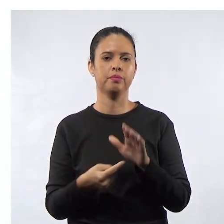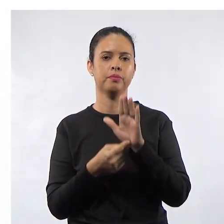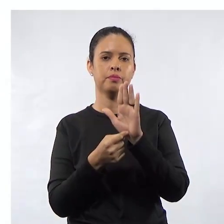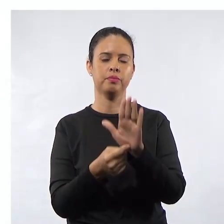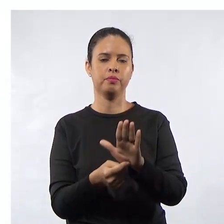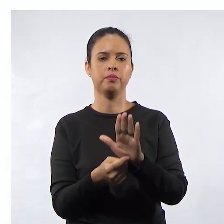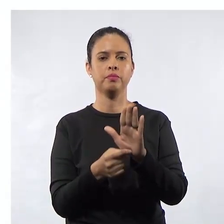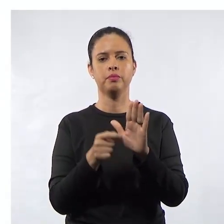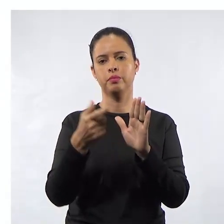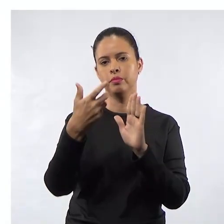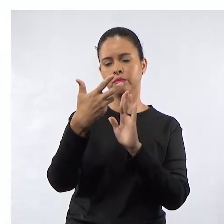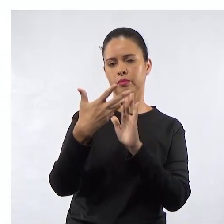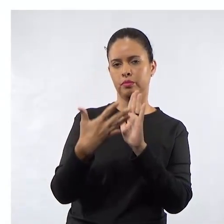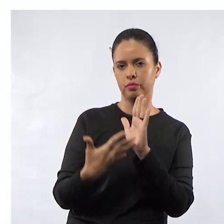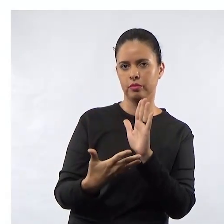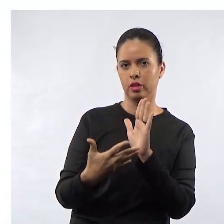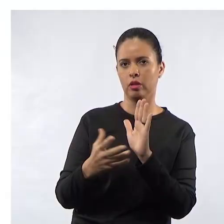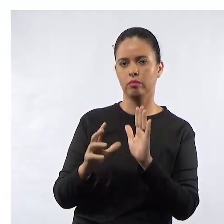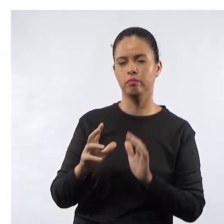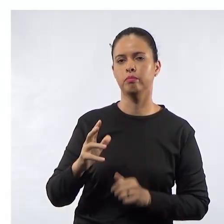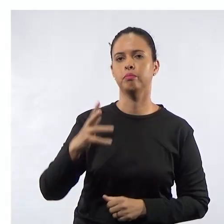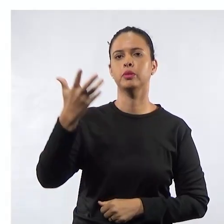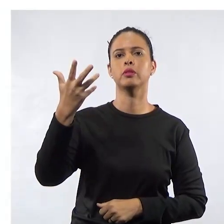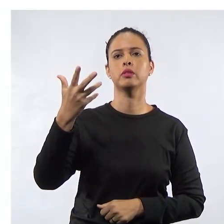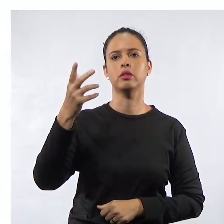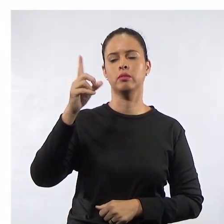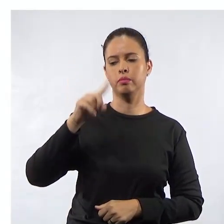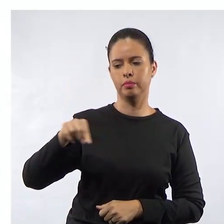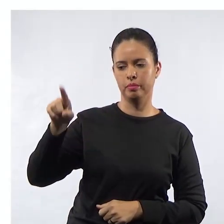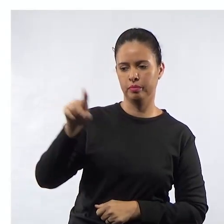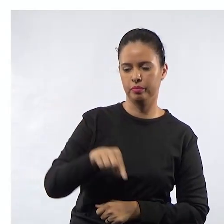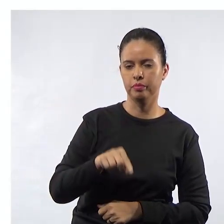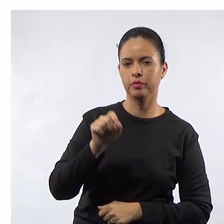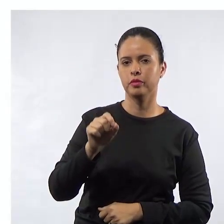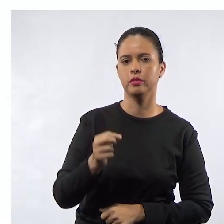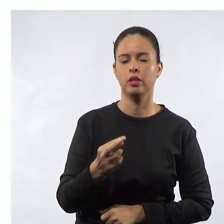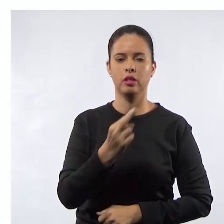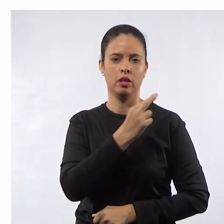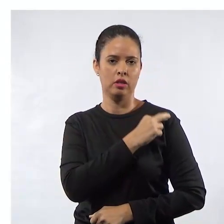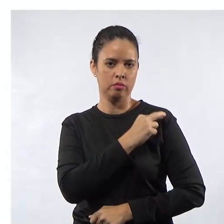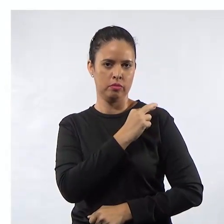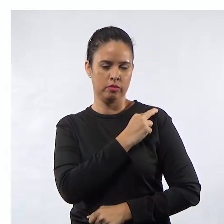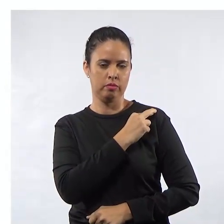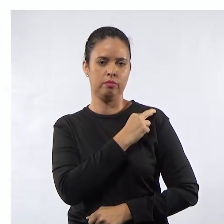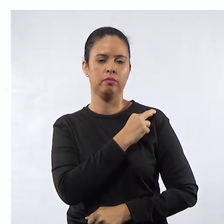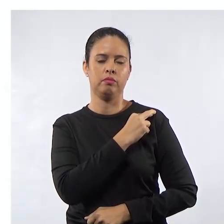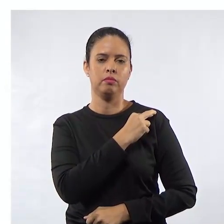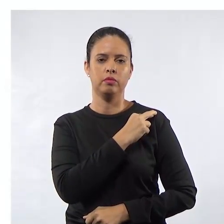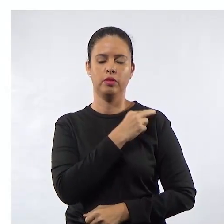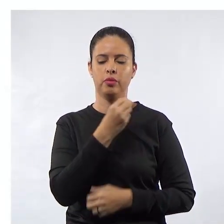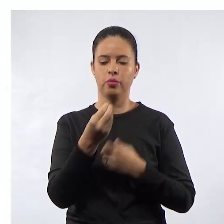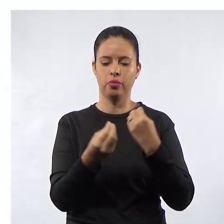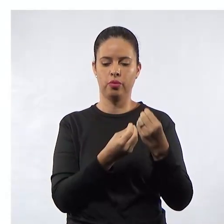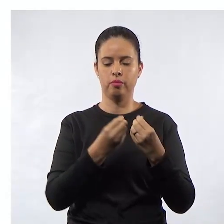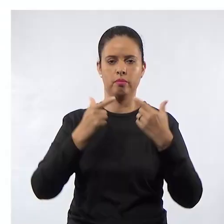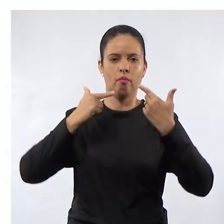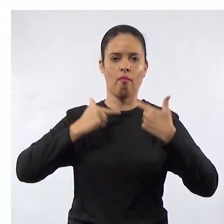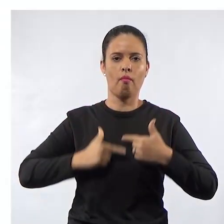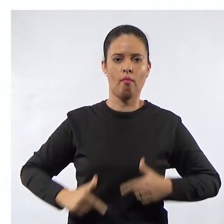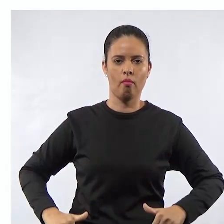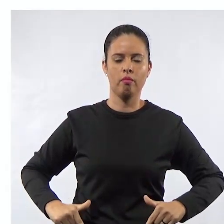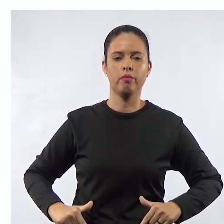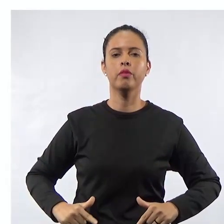trazer, ainda falando sobre as causas de exclusão da responsabilidade, né? É importante que vocês saibam como se